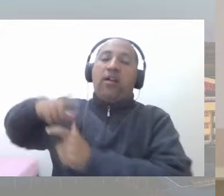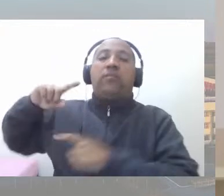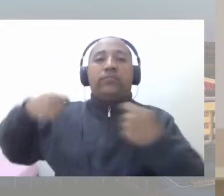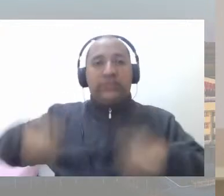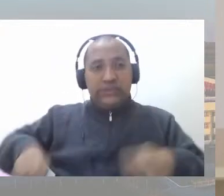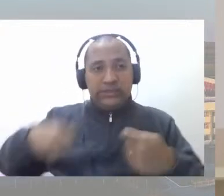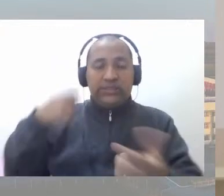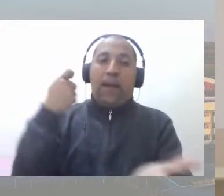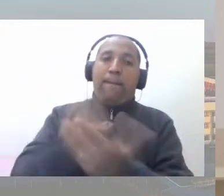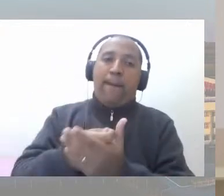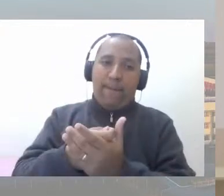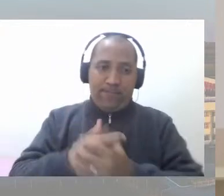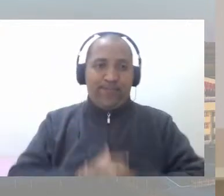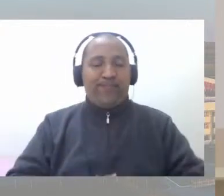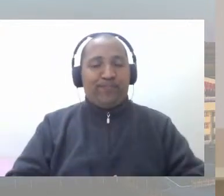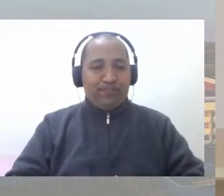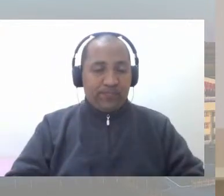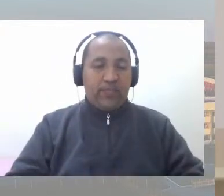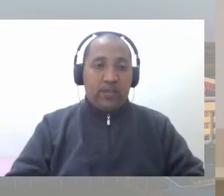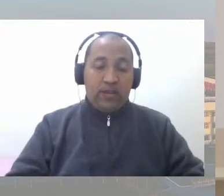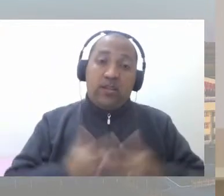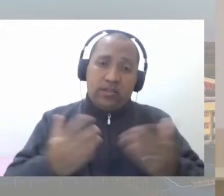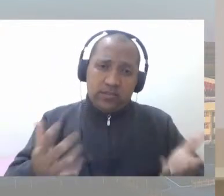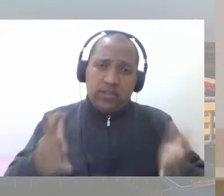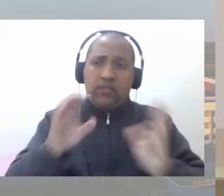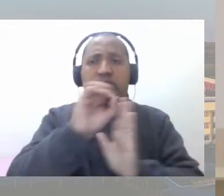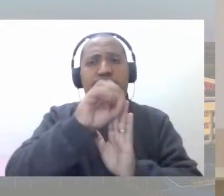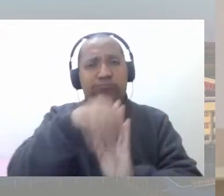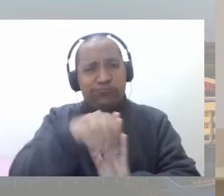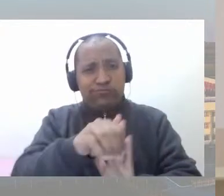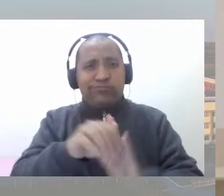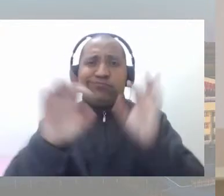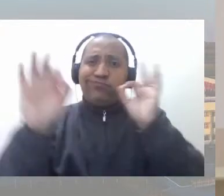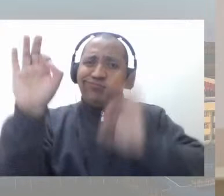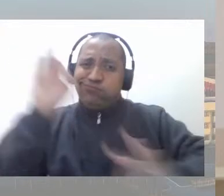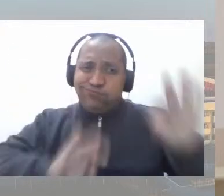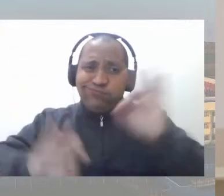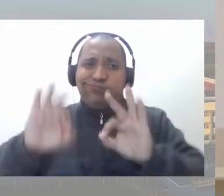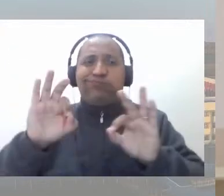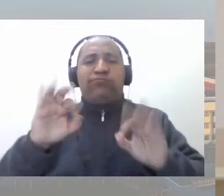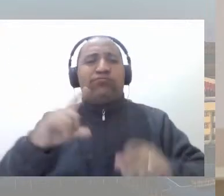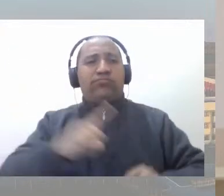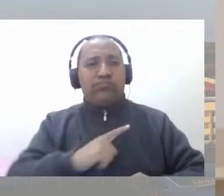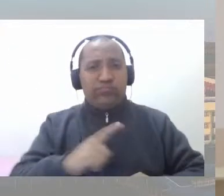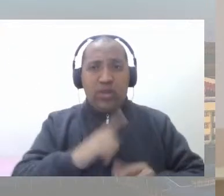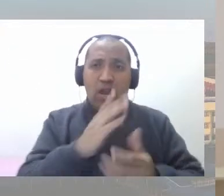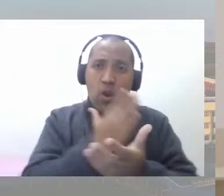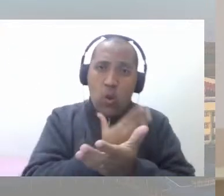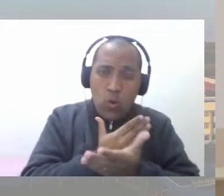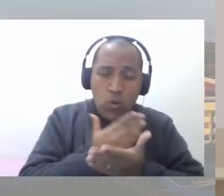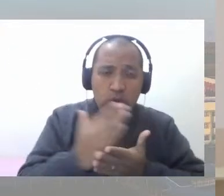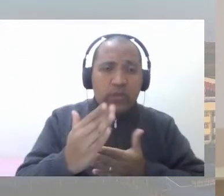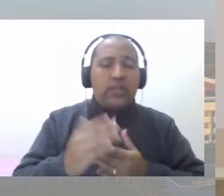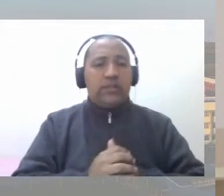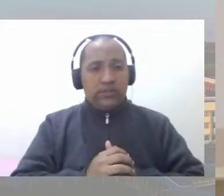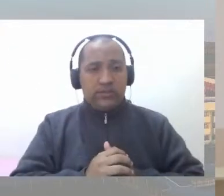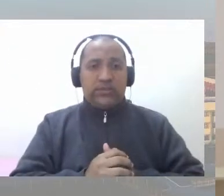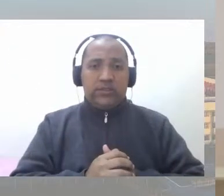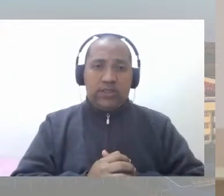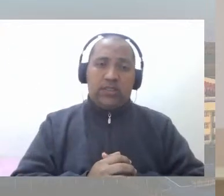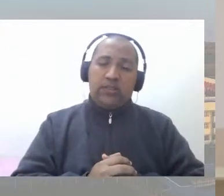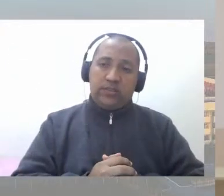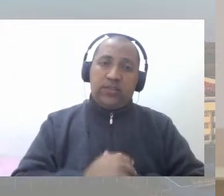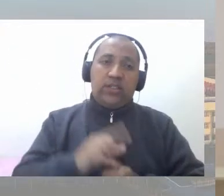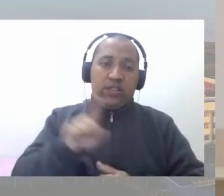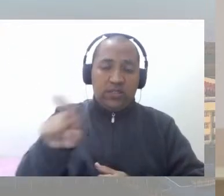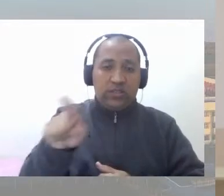ficou. Então, o orçamento, toda a negociação inicial era que se reportasse ao de